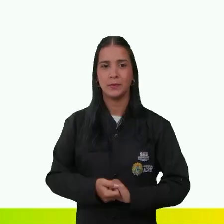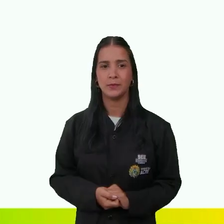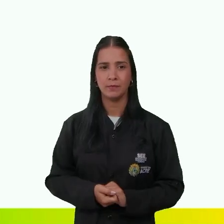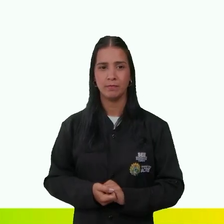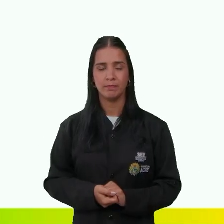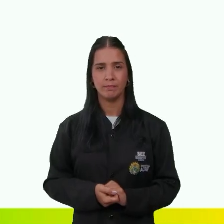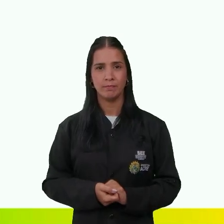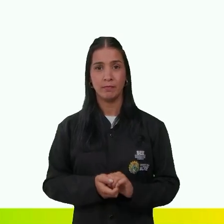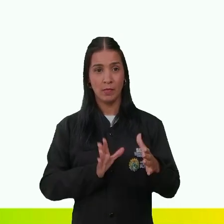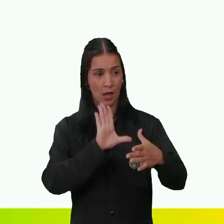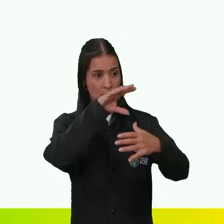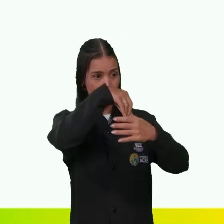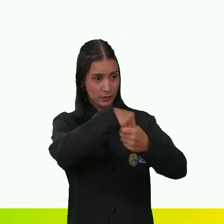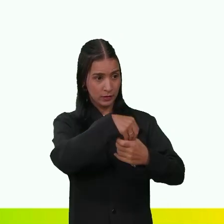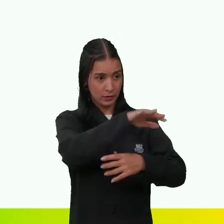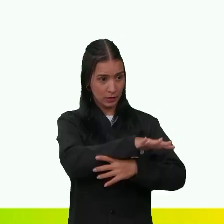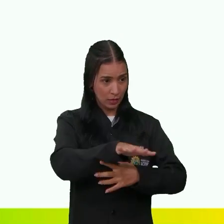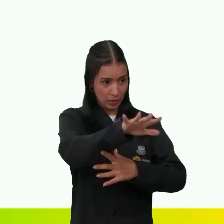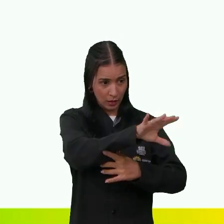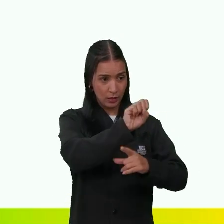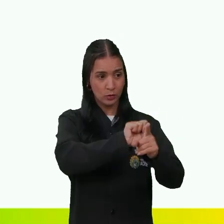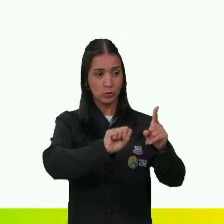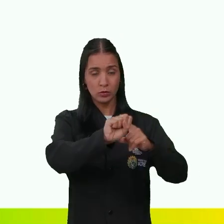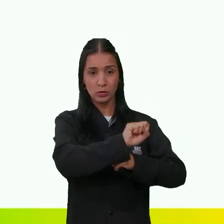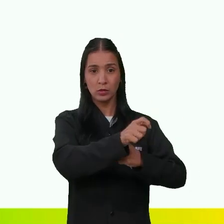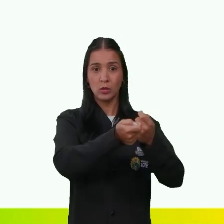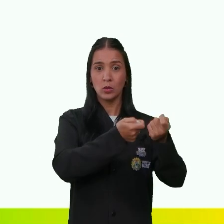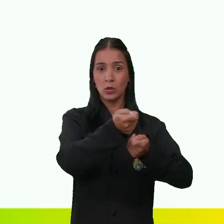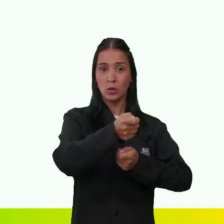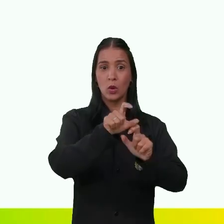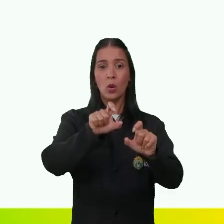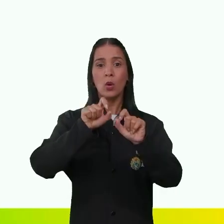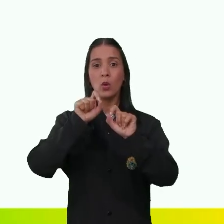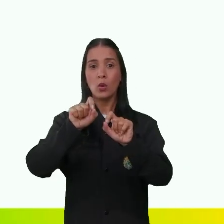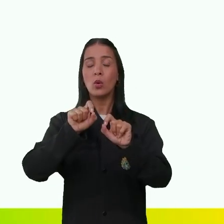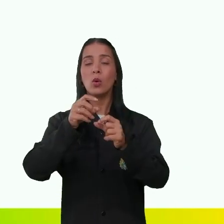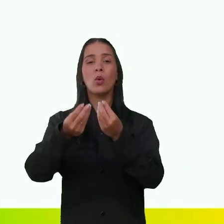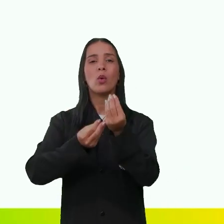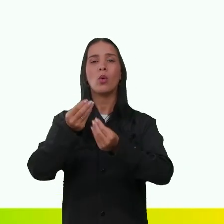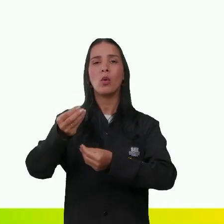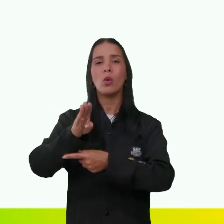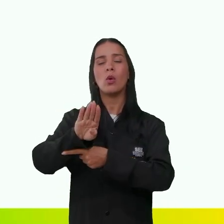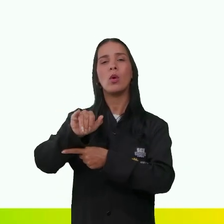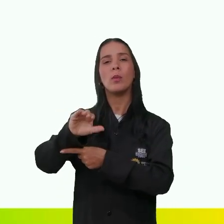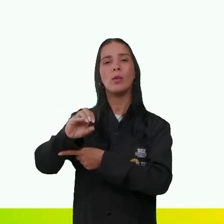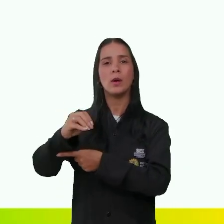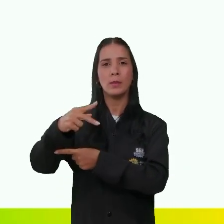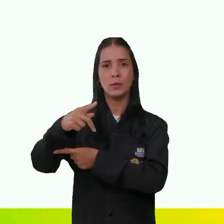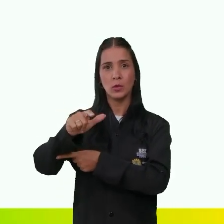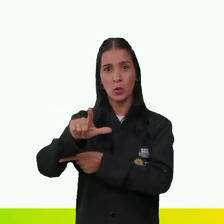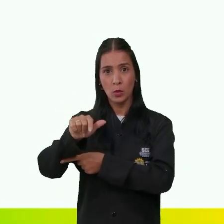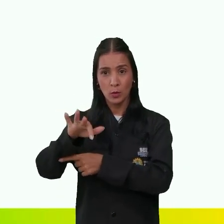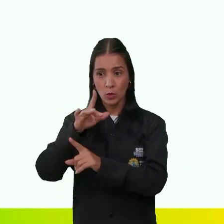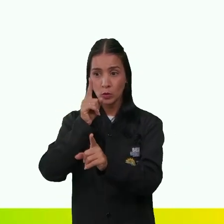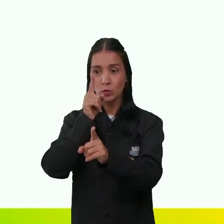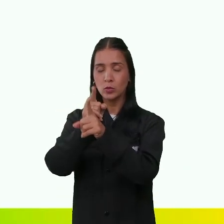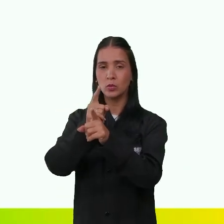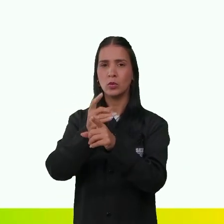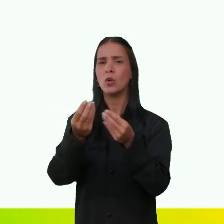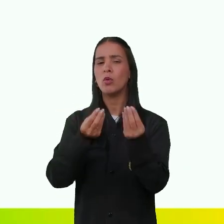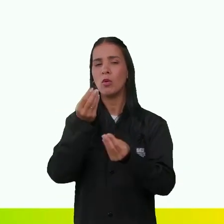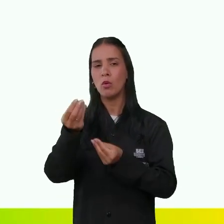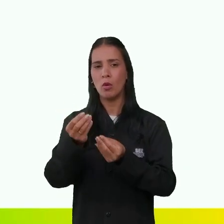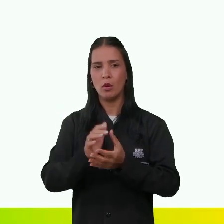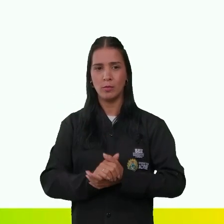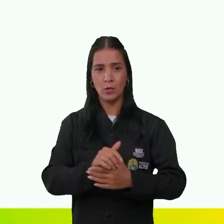Em uma sociedade de controle, a biopolítica se manifesta de forma a: letra